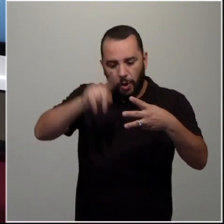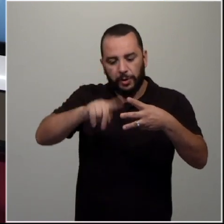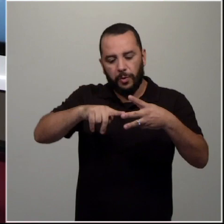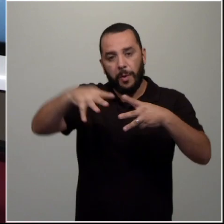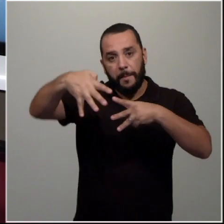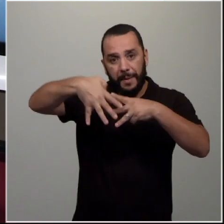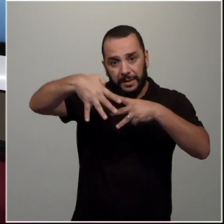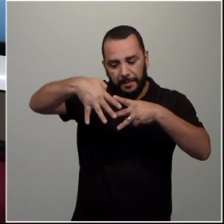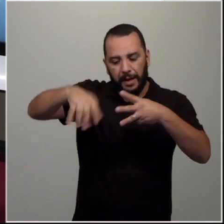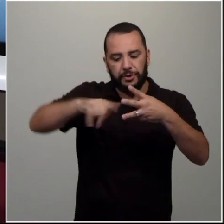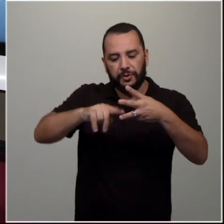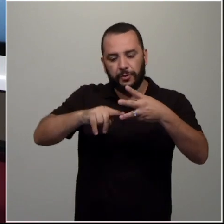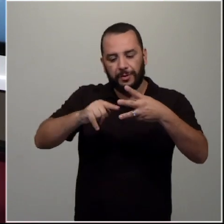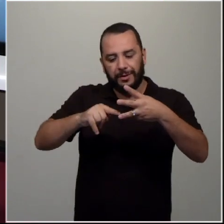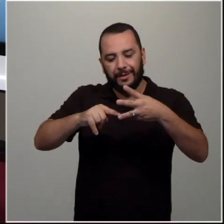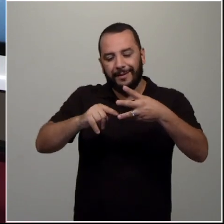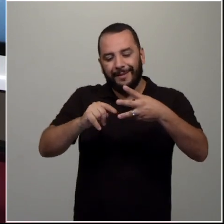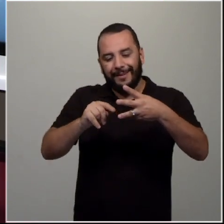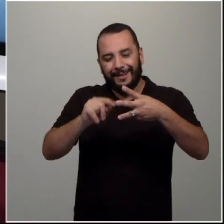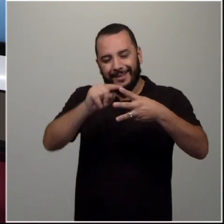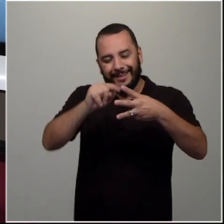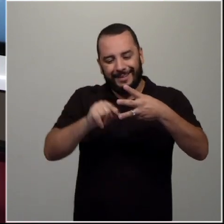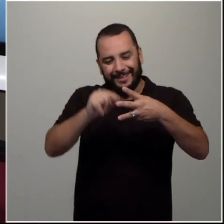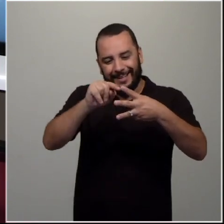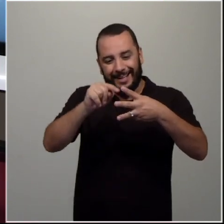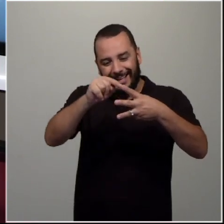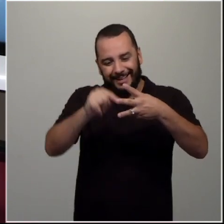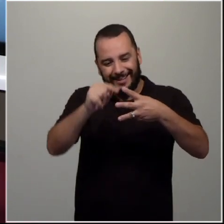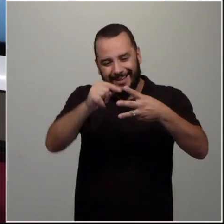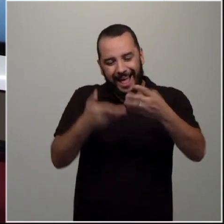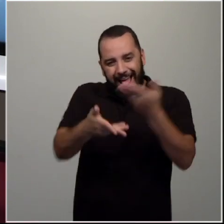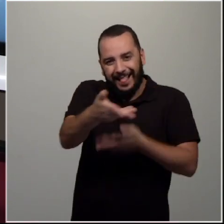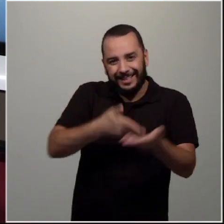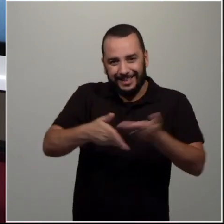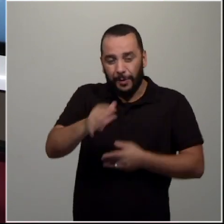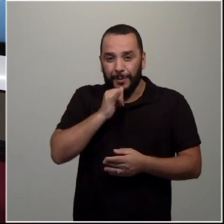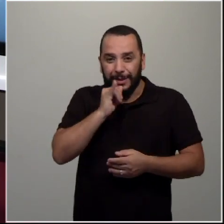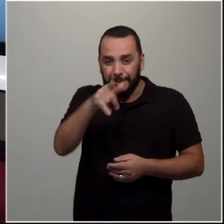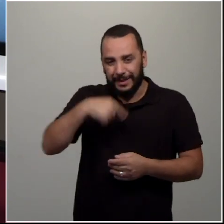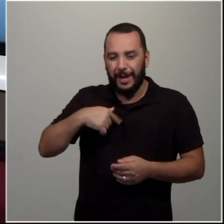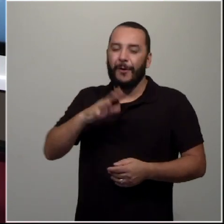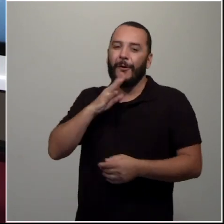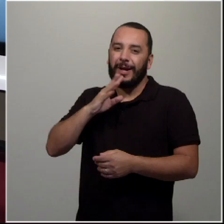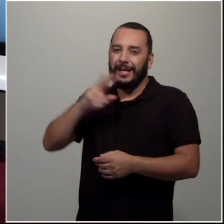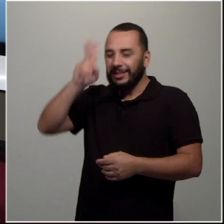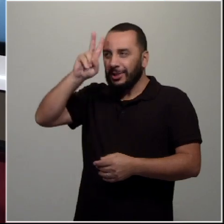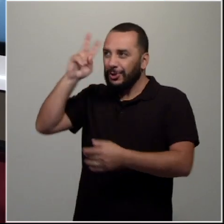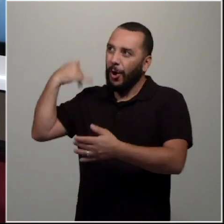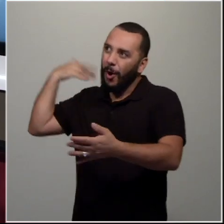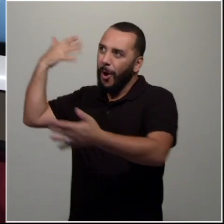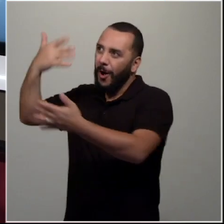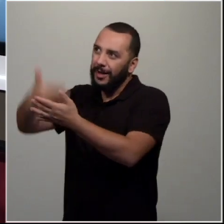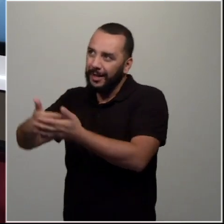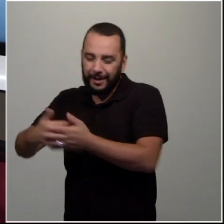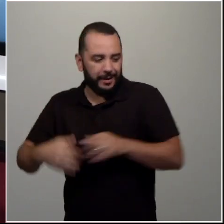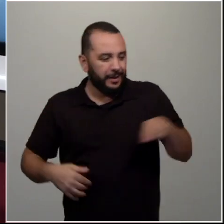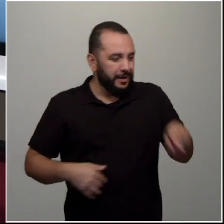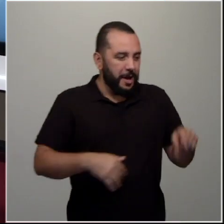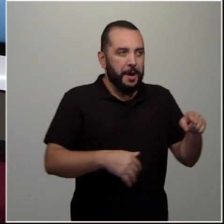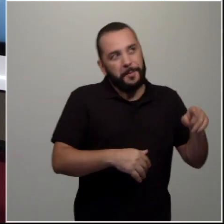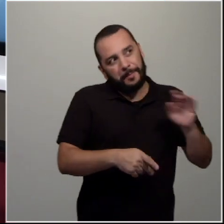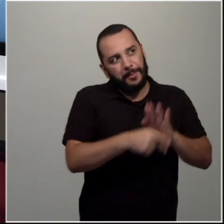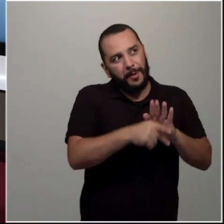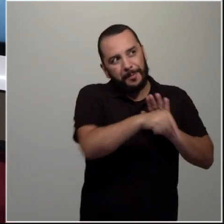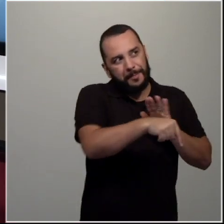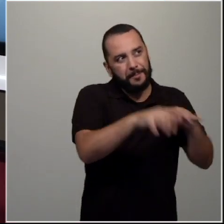matemático ea relação entre eles porque não basta saber o contexto histórico ou só saber o contexto matemático ou saber ambos você